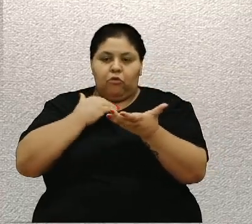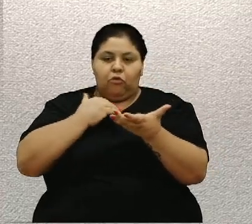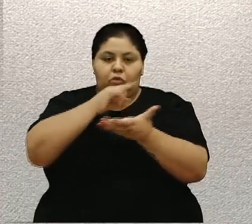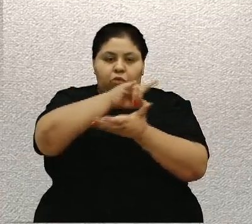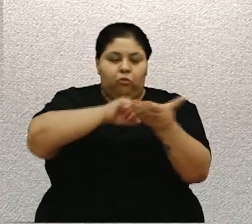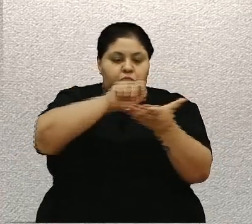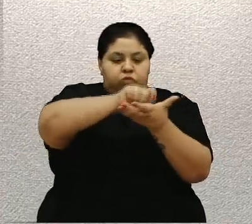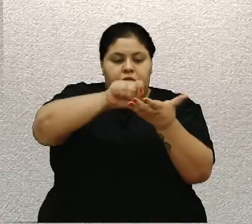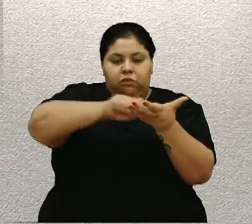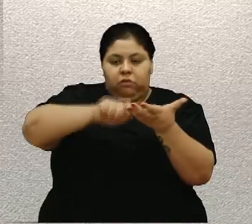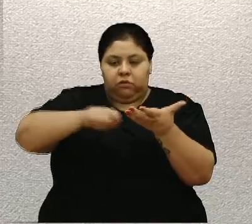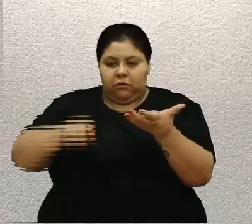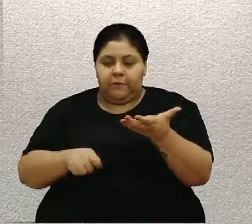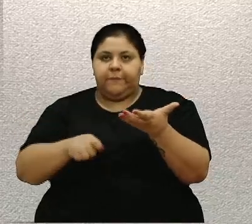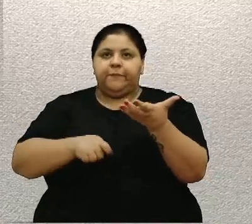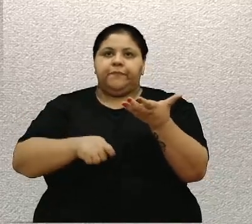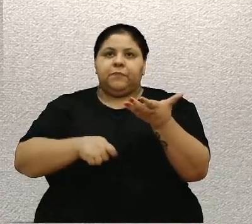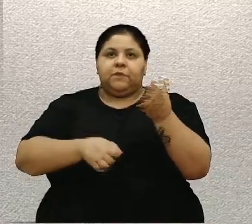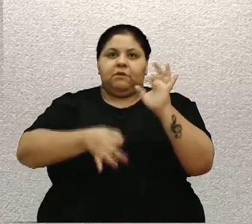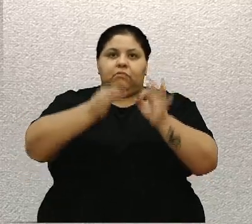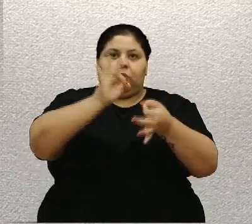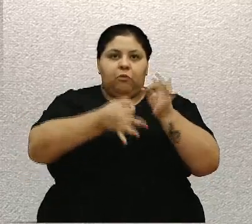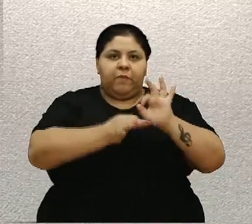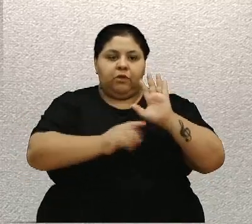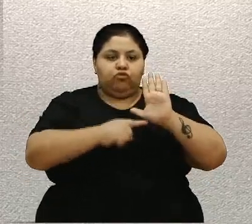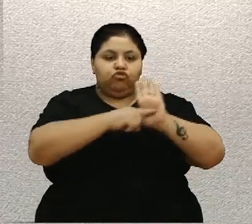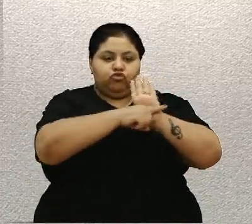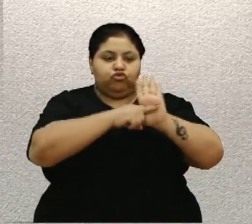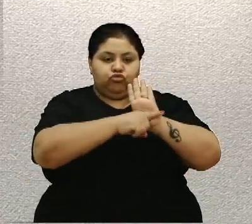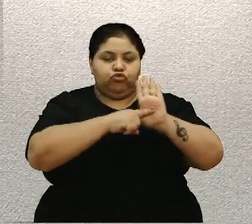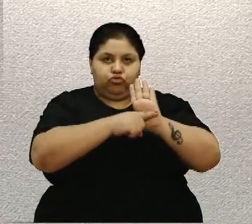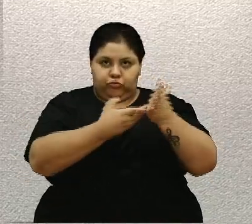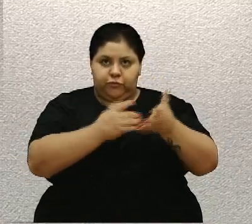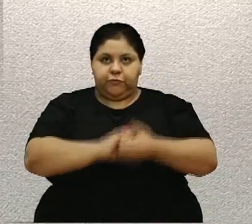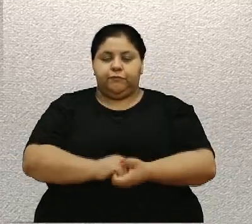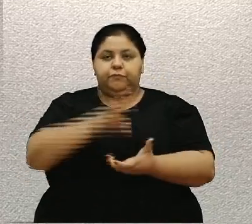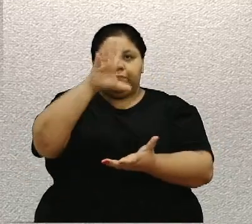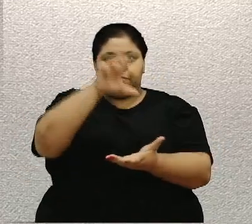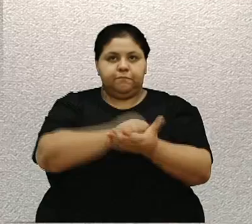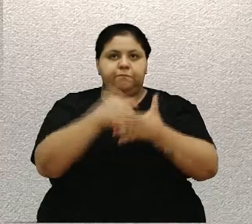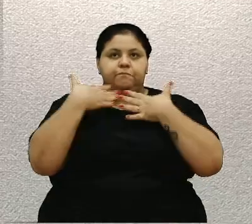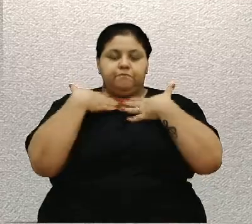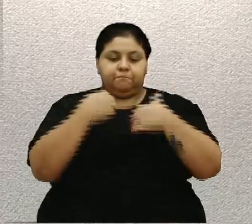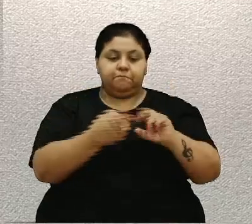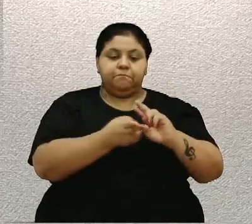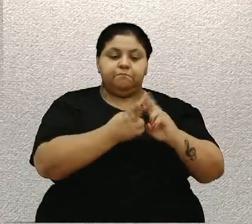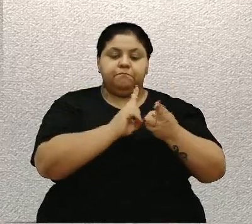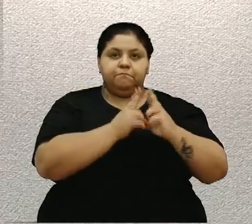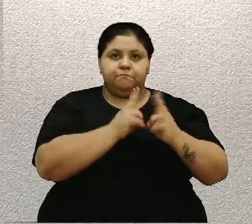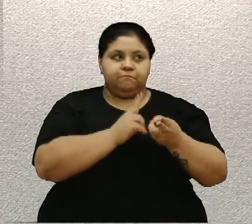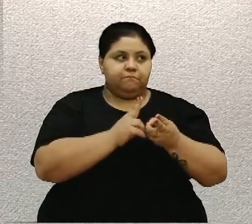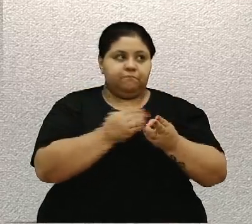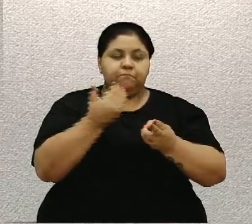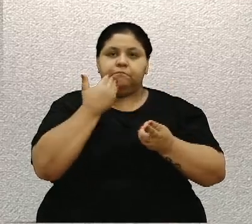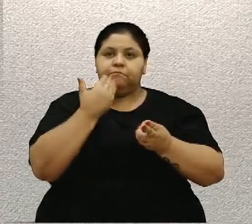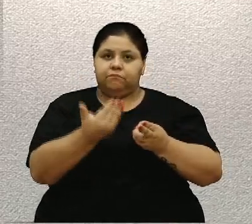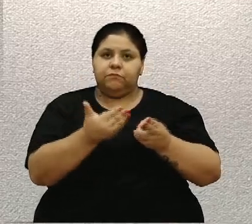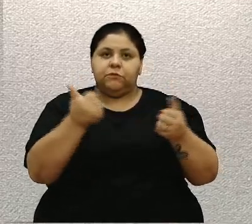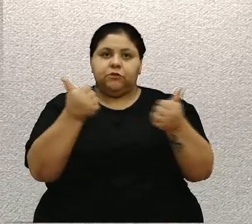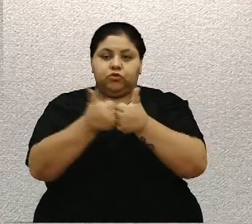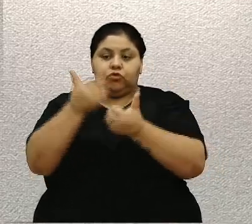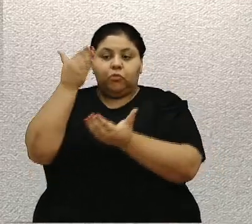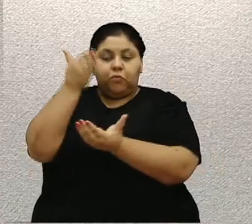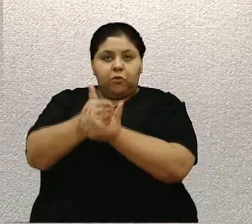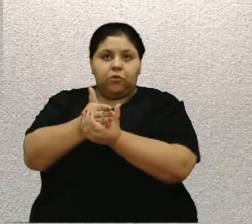e certidões judiciais negativas. Baixado à Secretaria Municipal do Urbanismo, manifestou-se junto ao